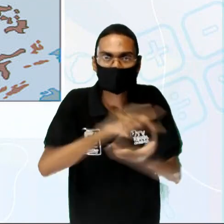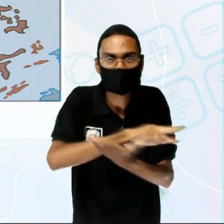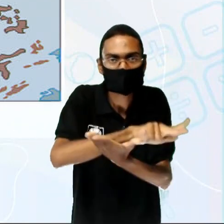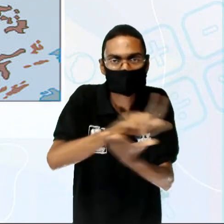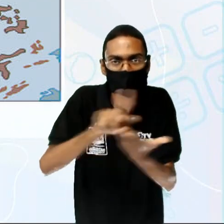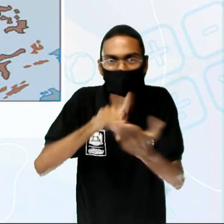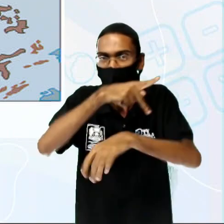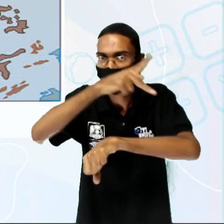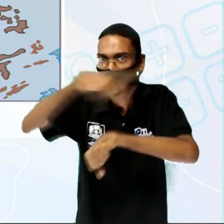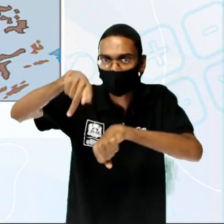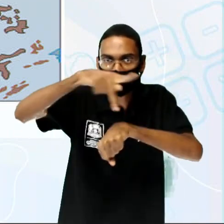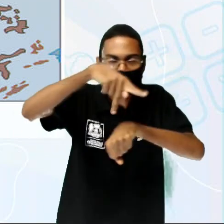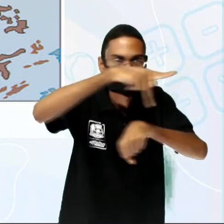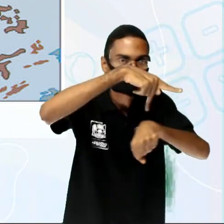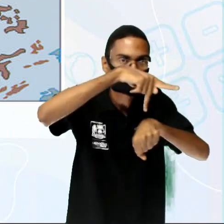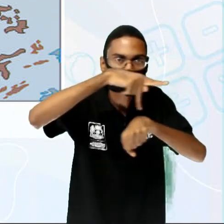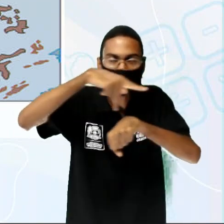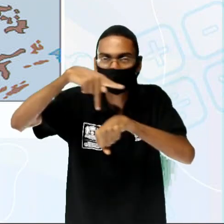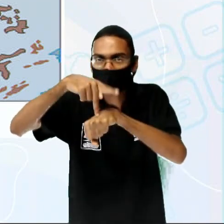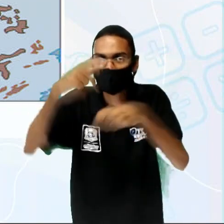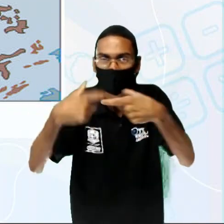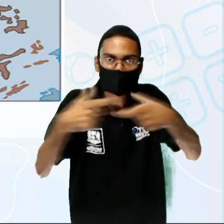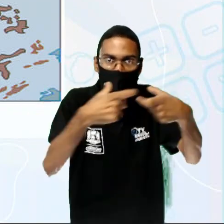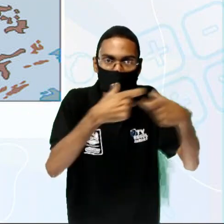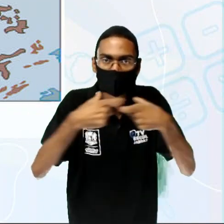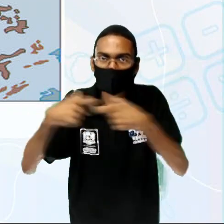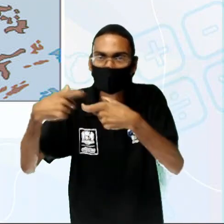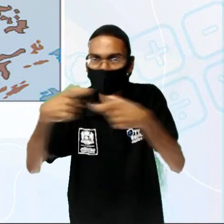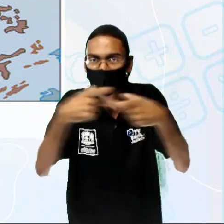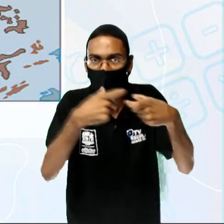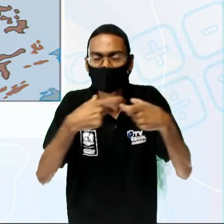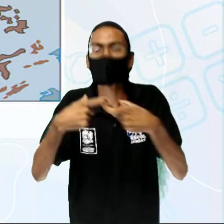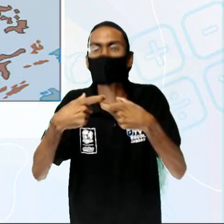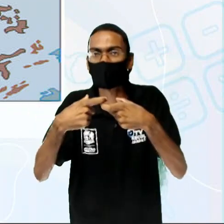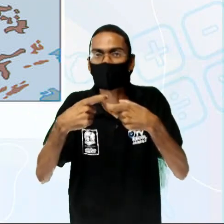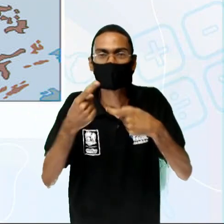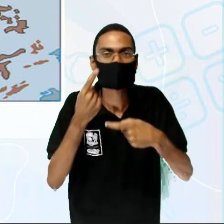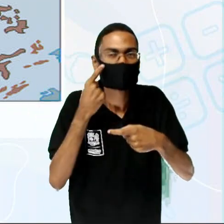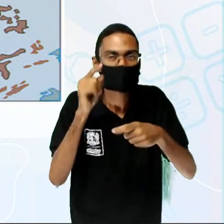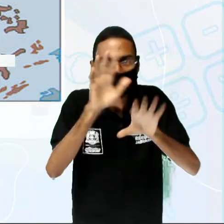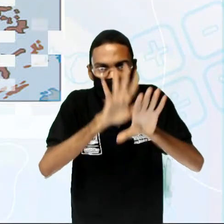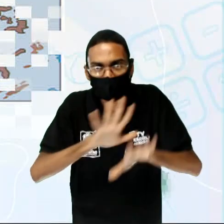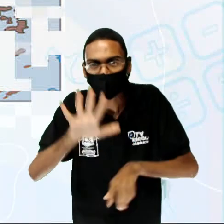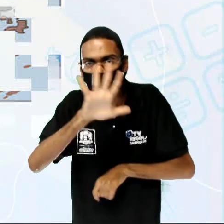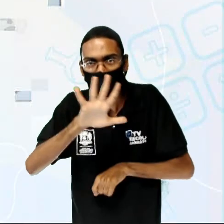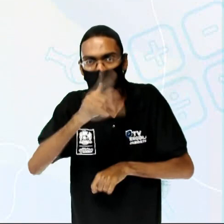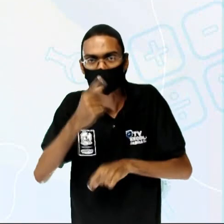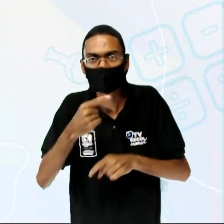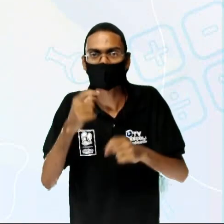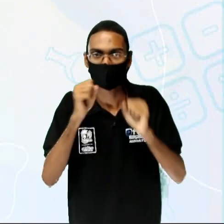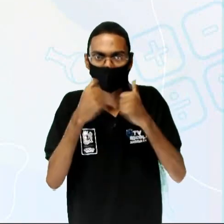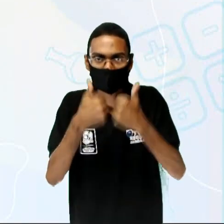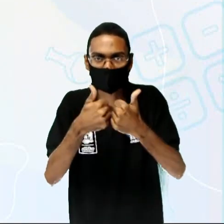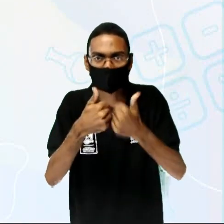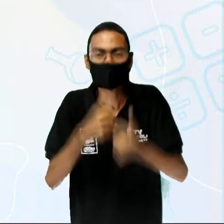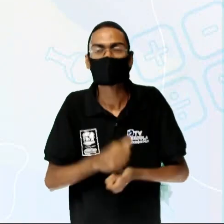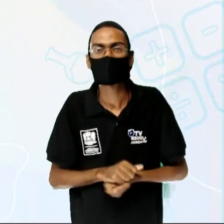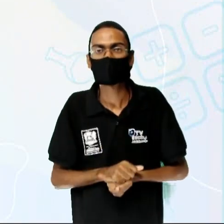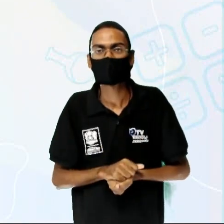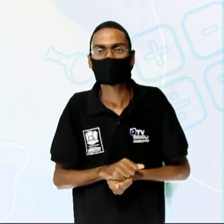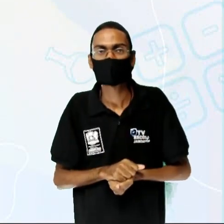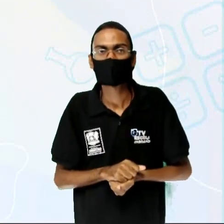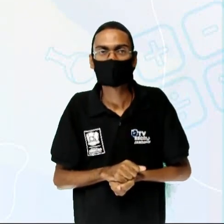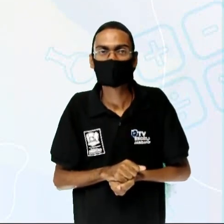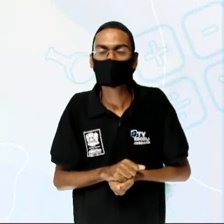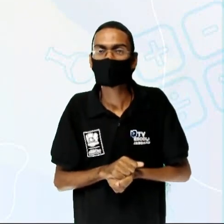né? O planalto do Irã, do Himalaia, beleza? Então,